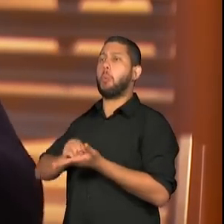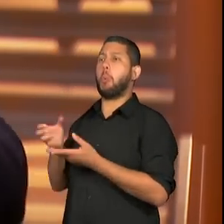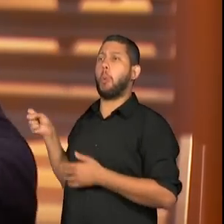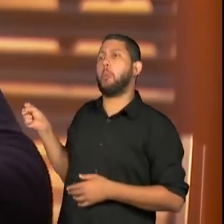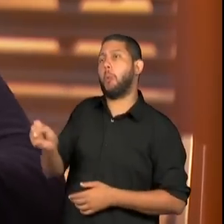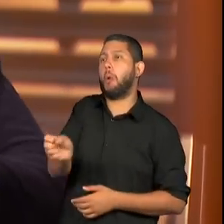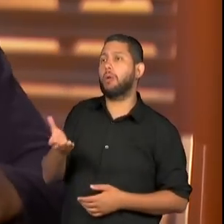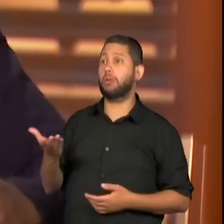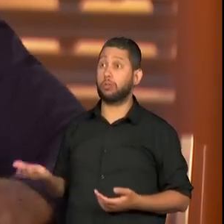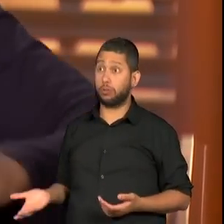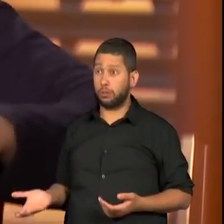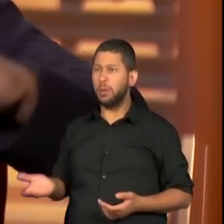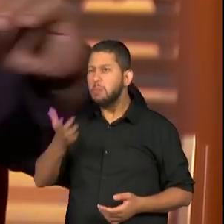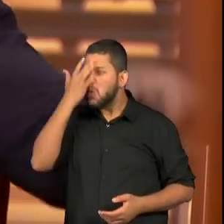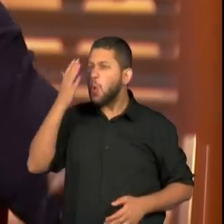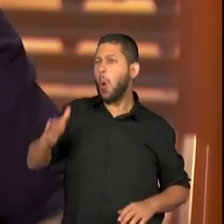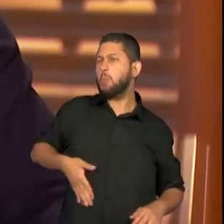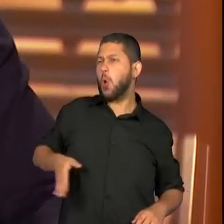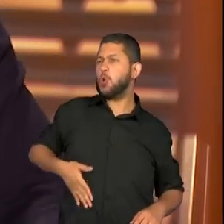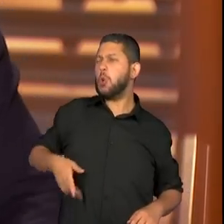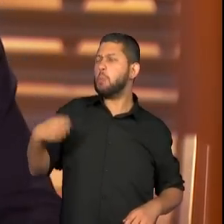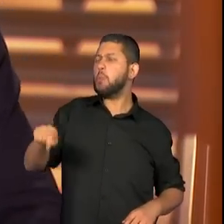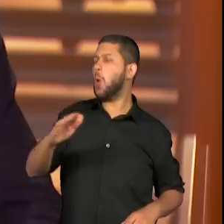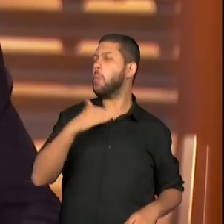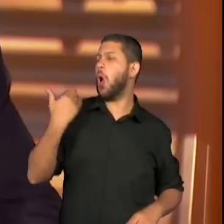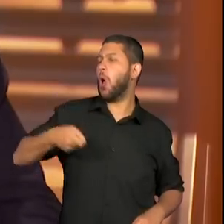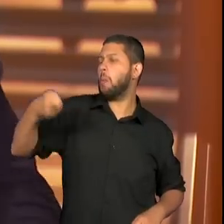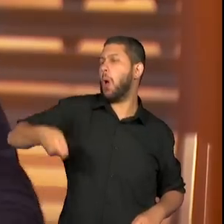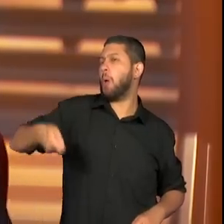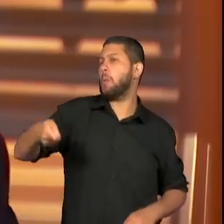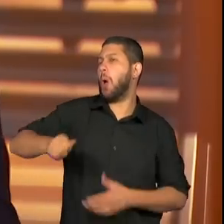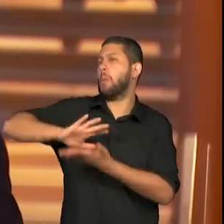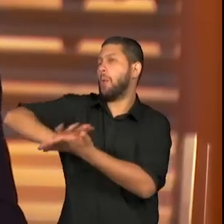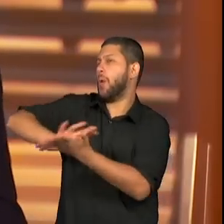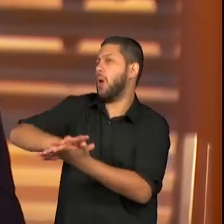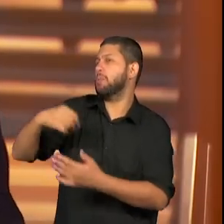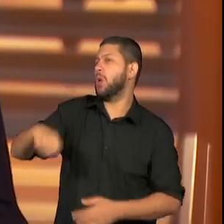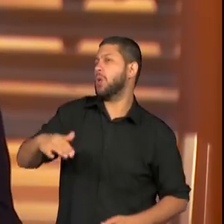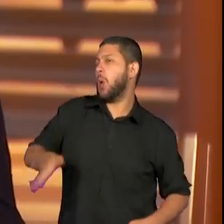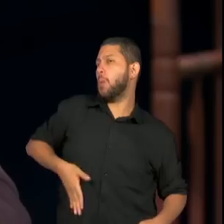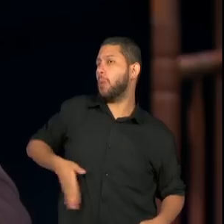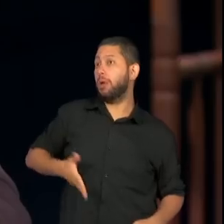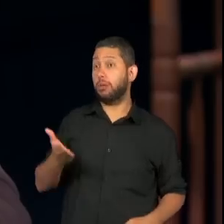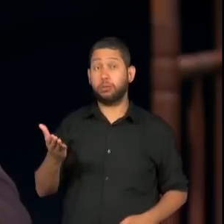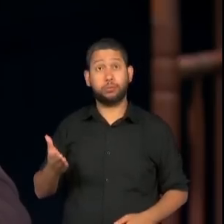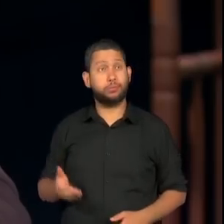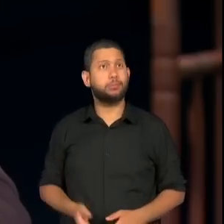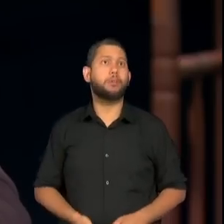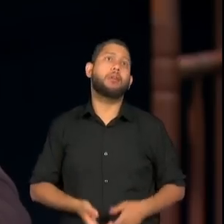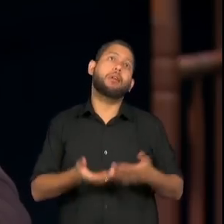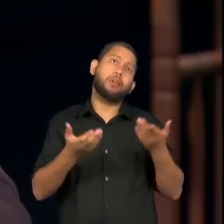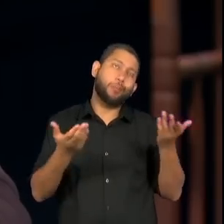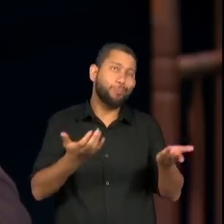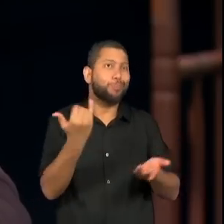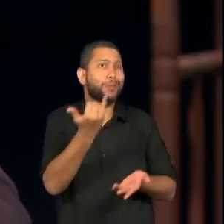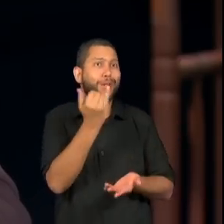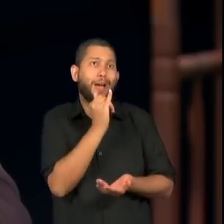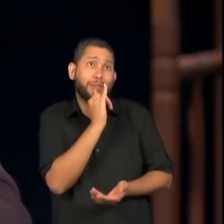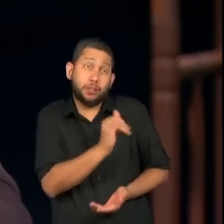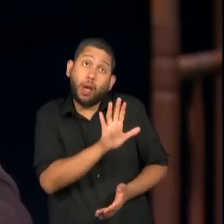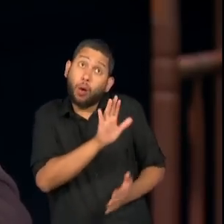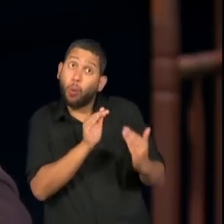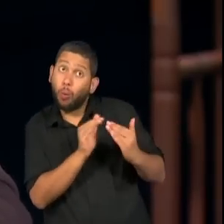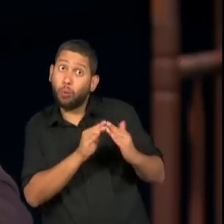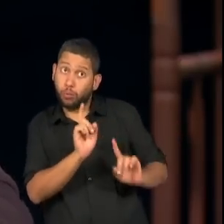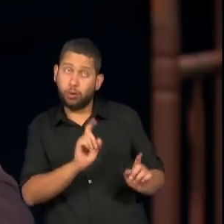Aí quando fala assim, pô, um bandido bom é um bandido que morre. Pô, isso faz... E é bom a gente dizer, vibrar. Eu não sei se você concorda,